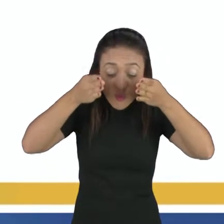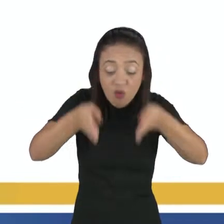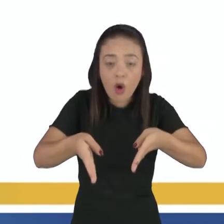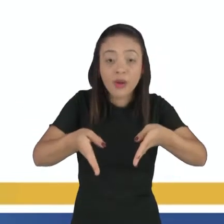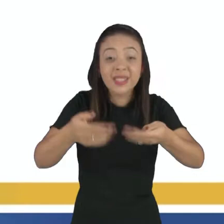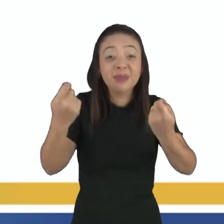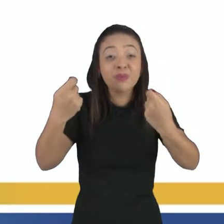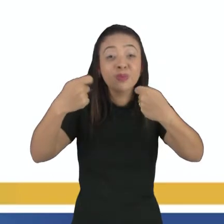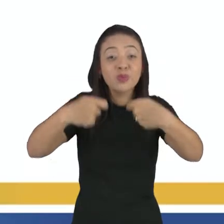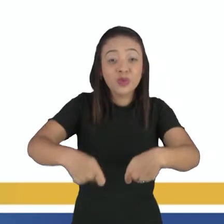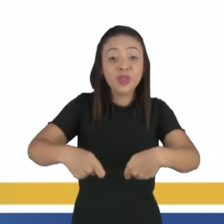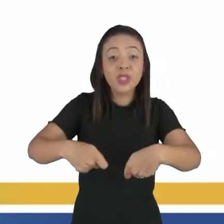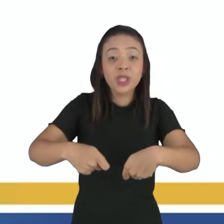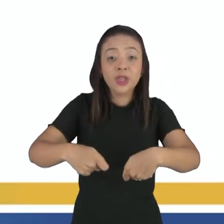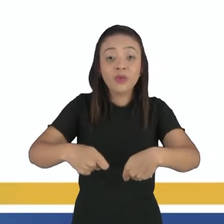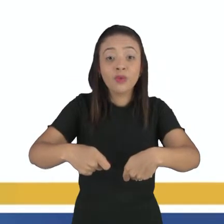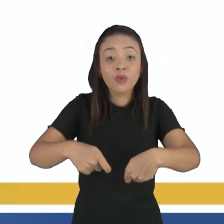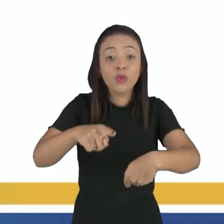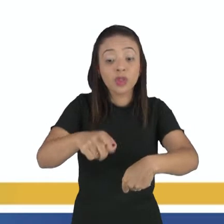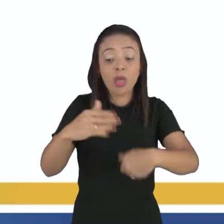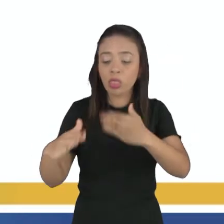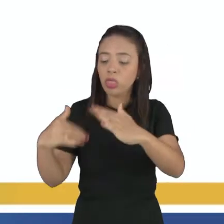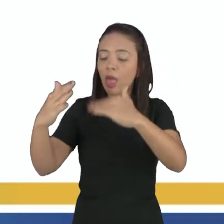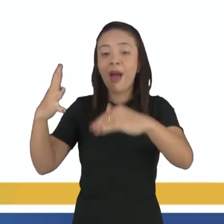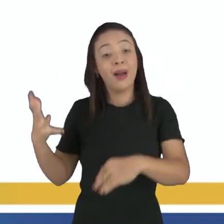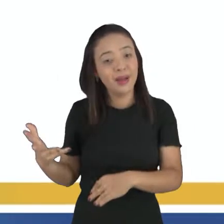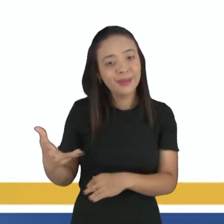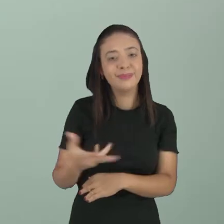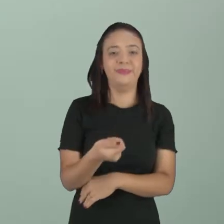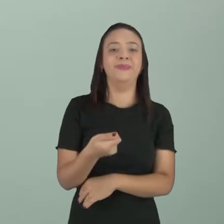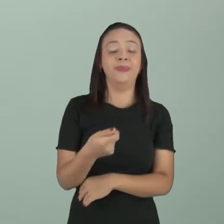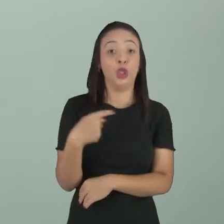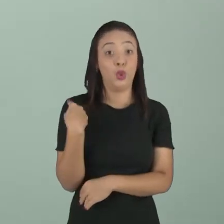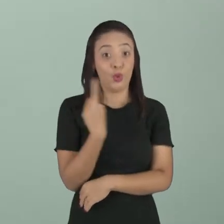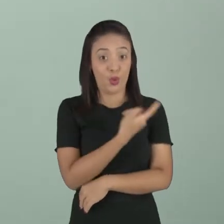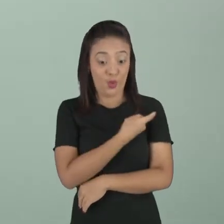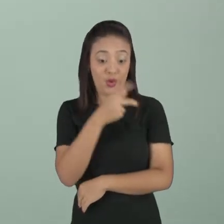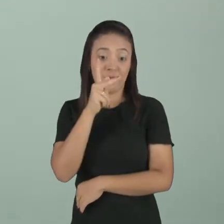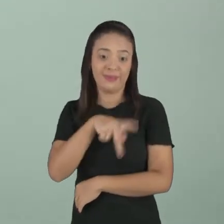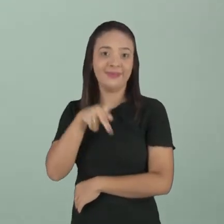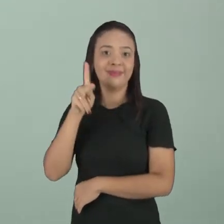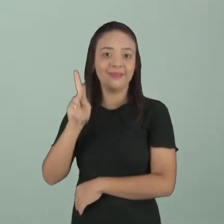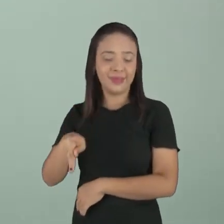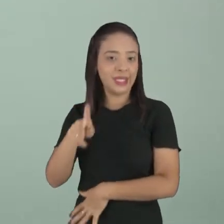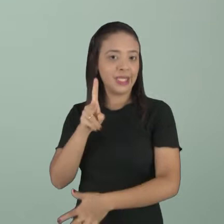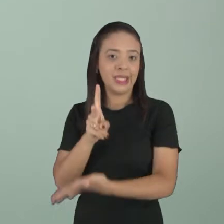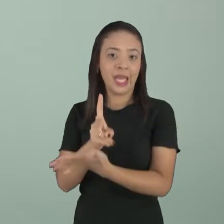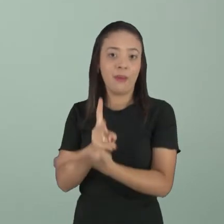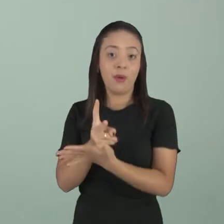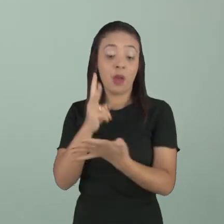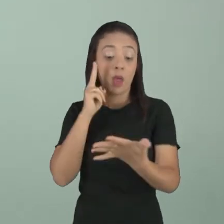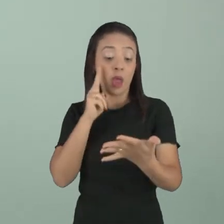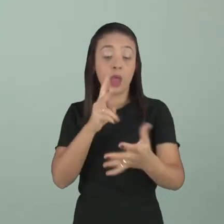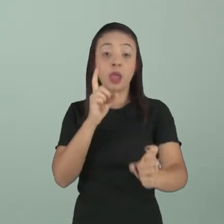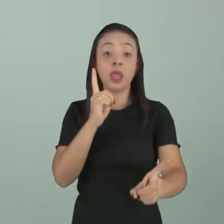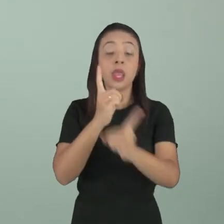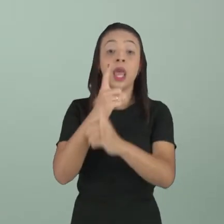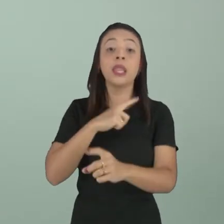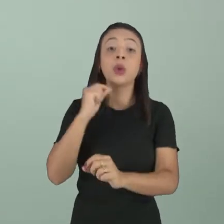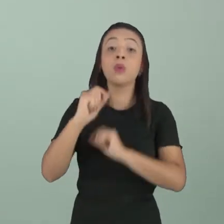que você possa alcançar essa habilidade nós professores nos deparamos com algumas diretrizes